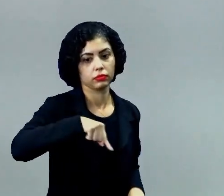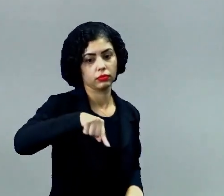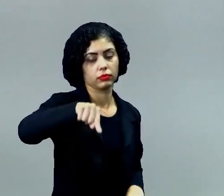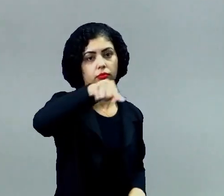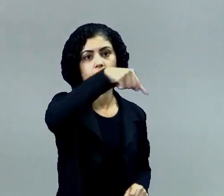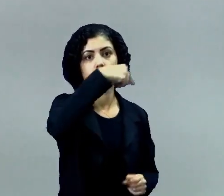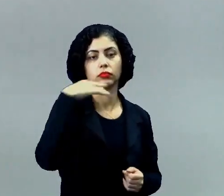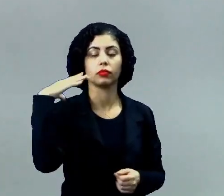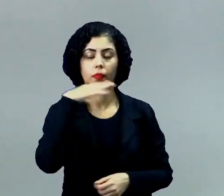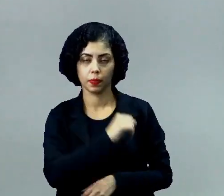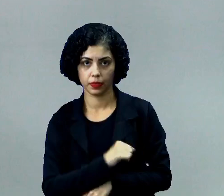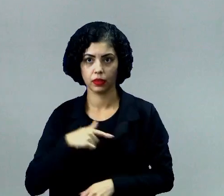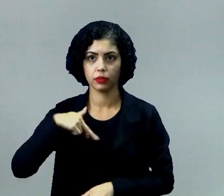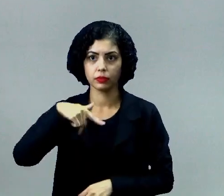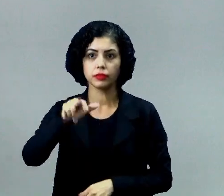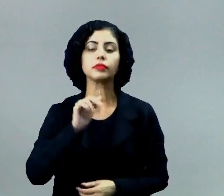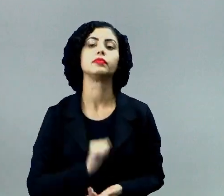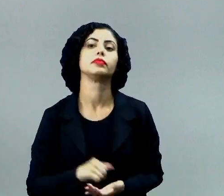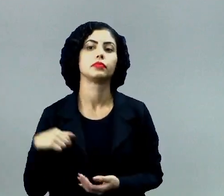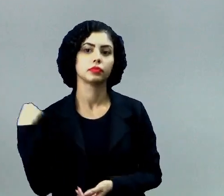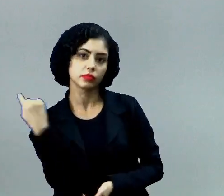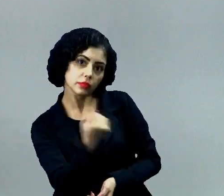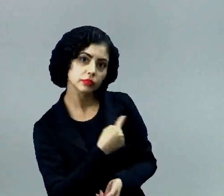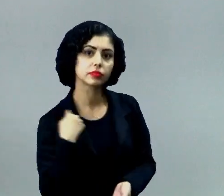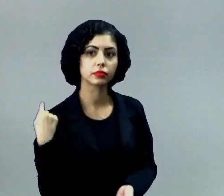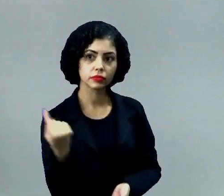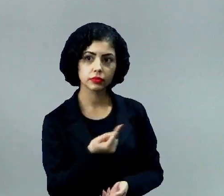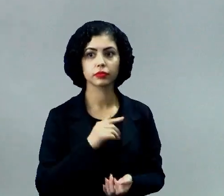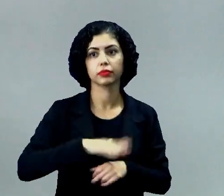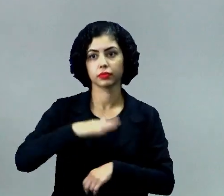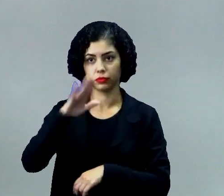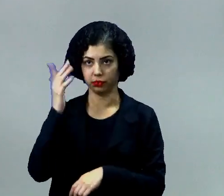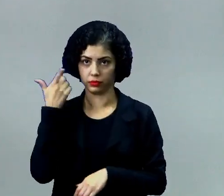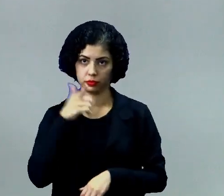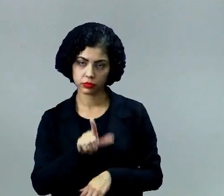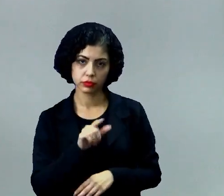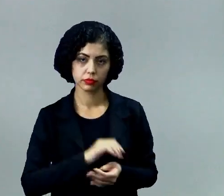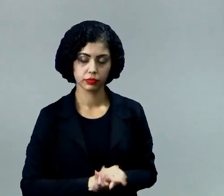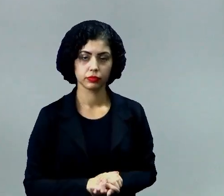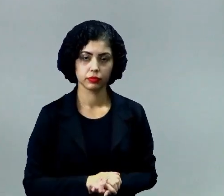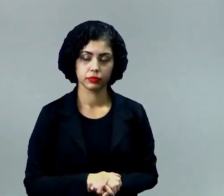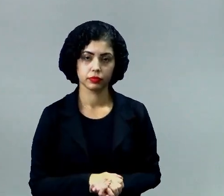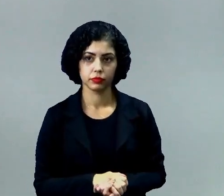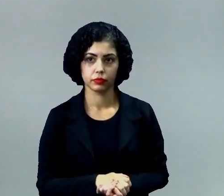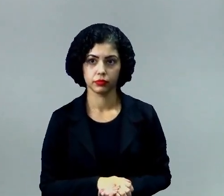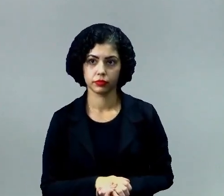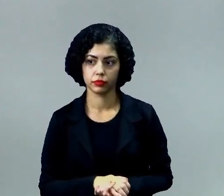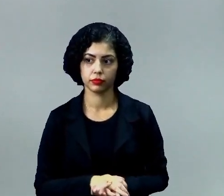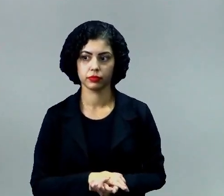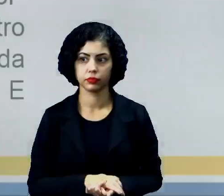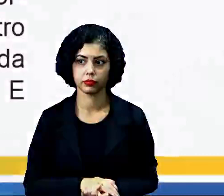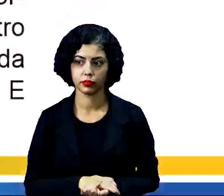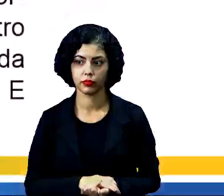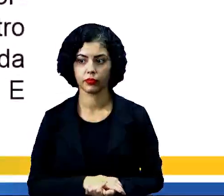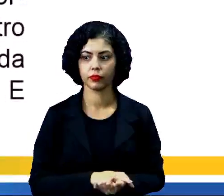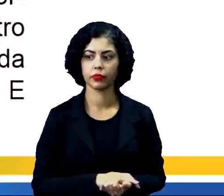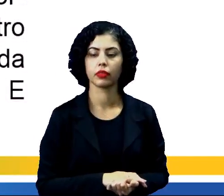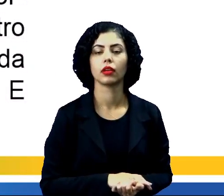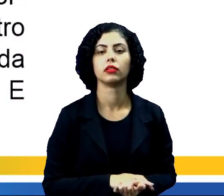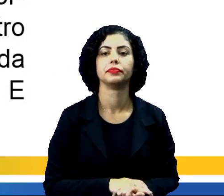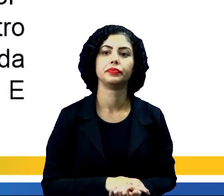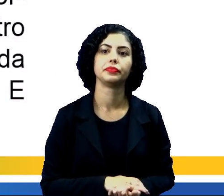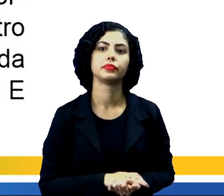e quantas vezes eu percorrer mais vezes, eu vou conseguir ganhar aquela modalidade. Então, vamos seguir aqui mais um